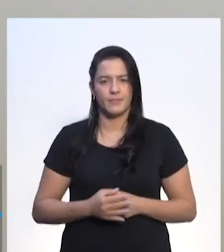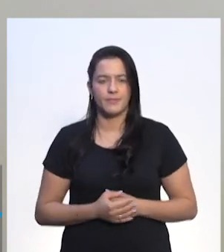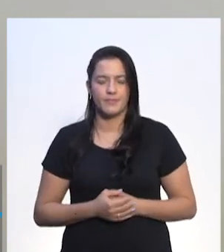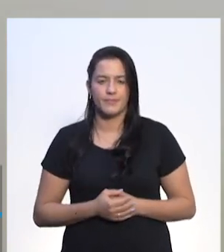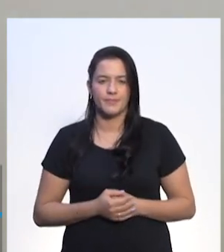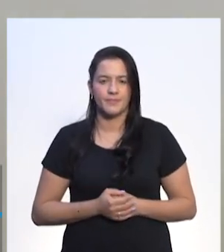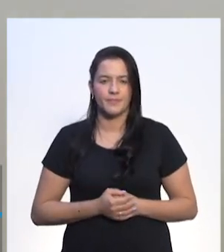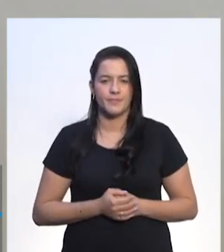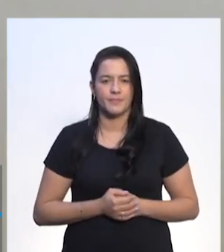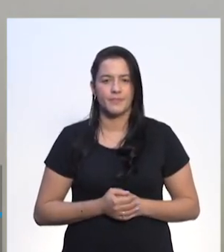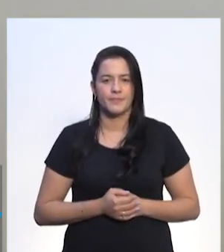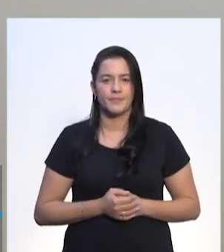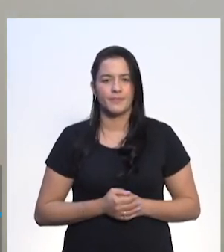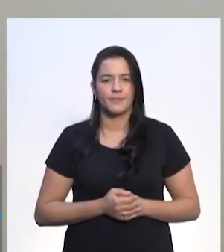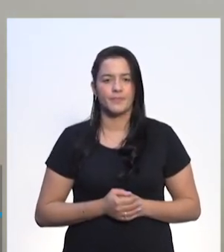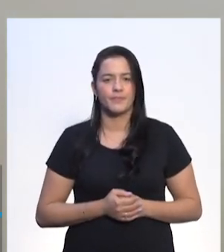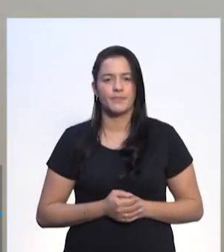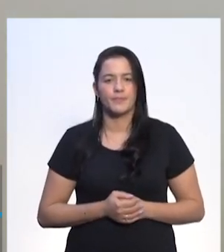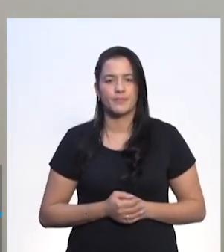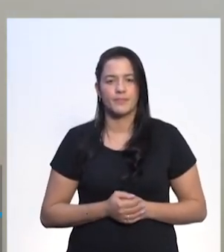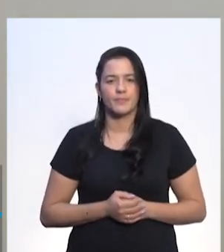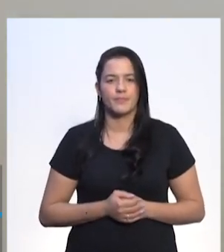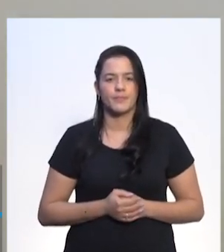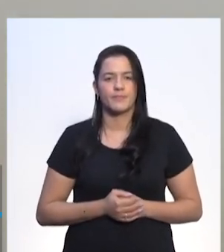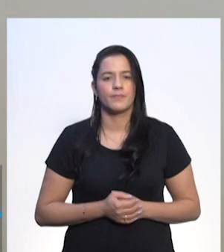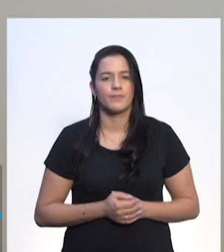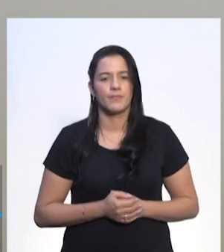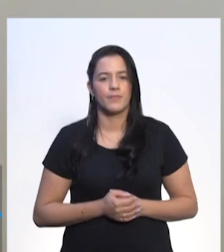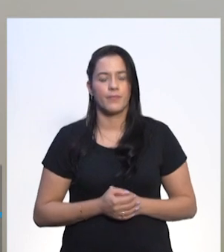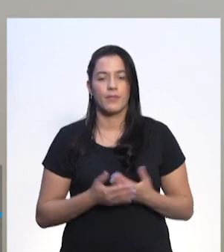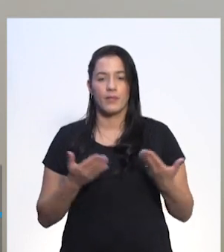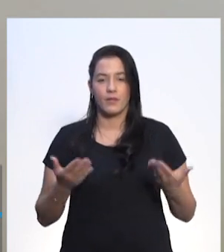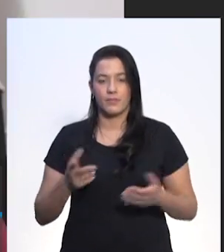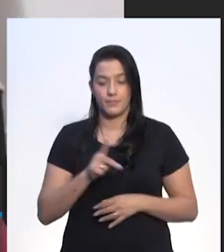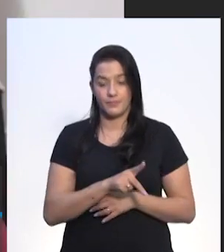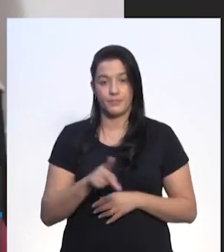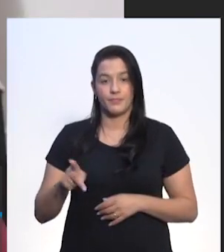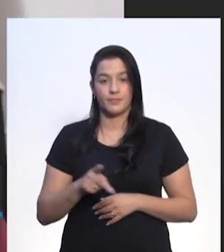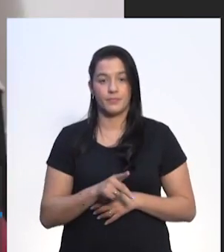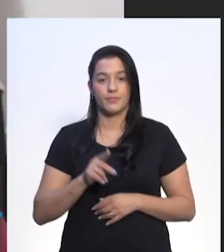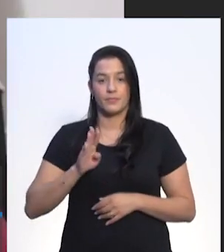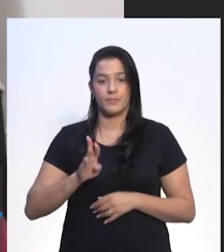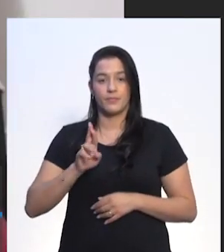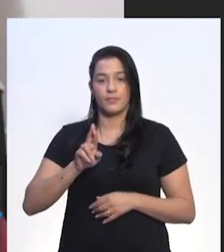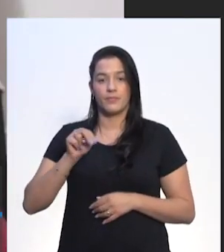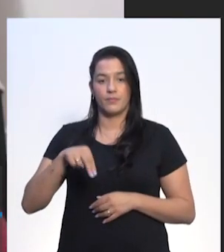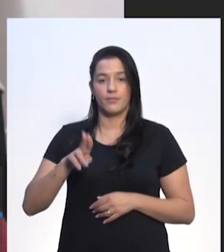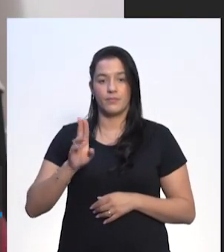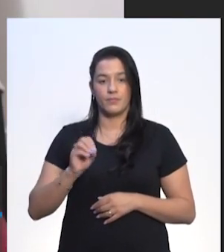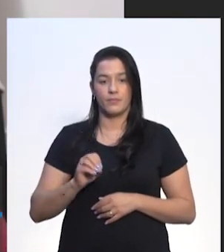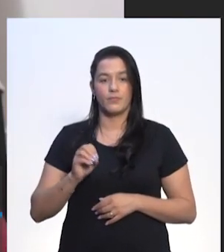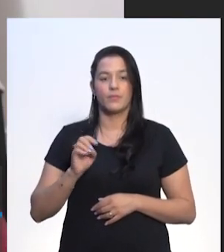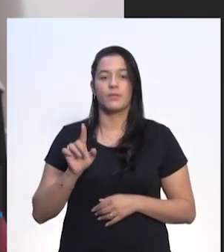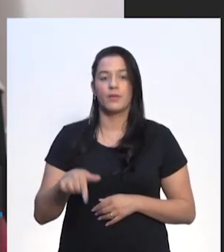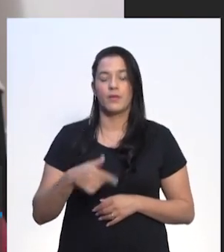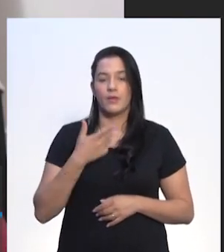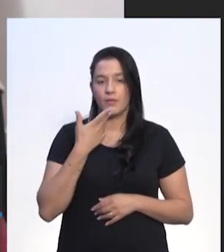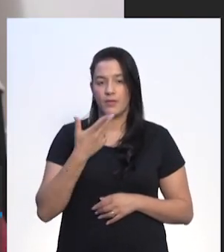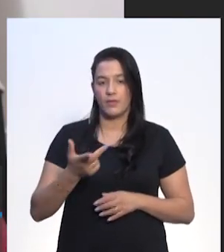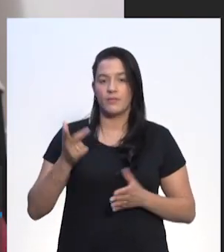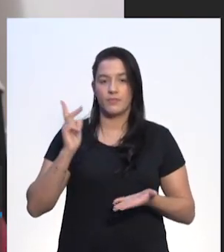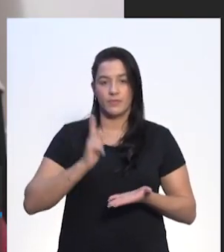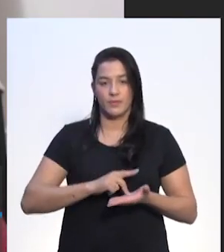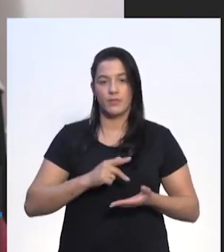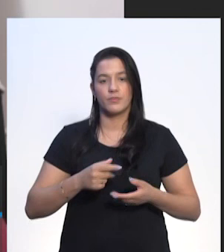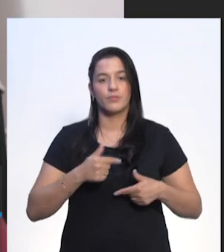Fabi? Exatamente. O professor Bruno falou aqui, a realidade do desemprego trouxe outras formas